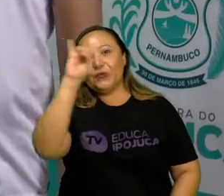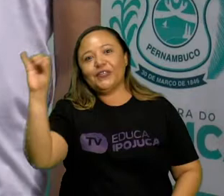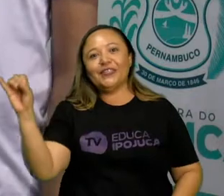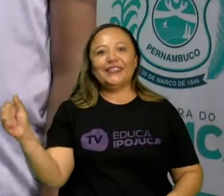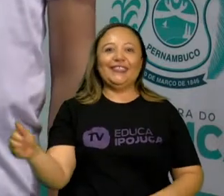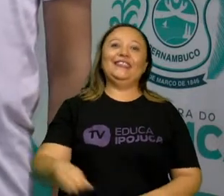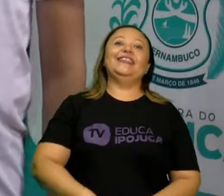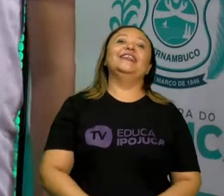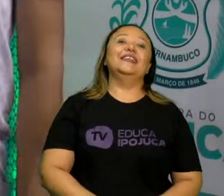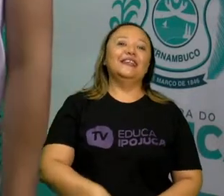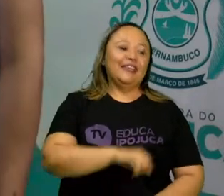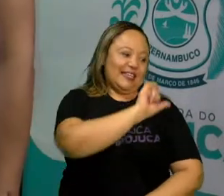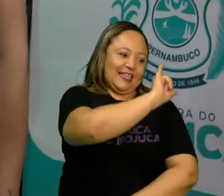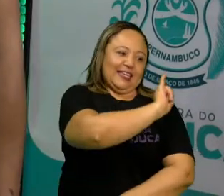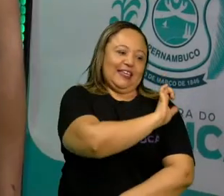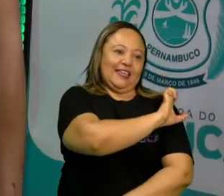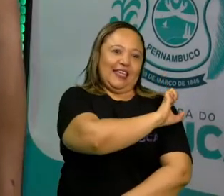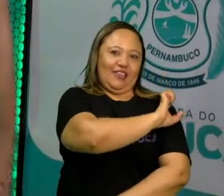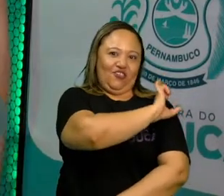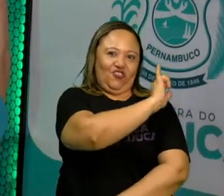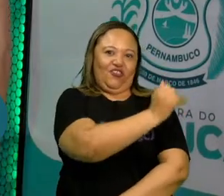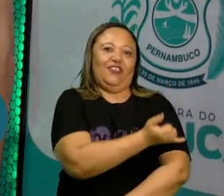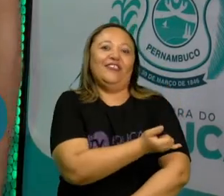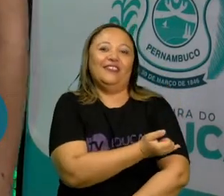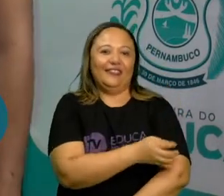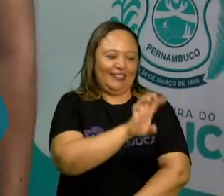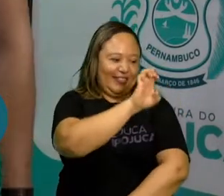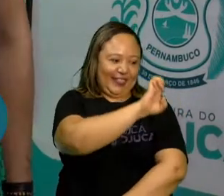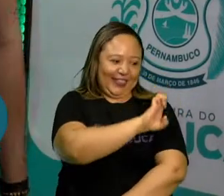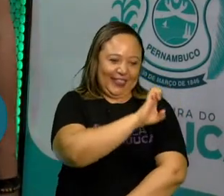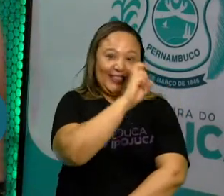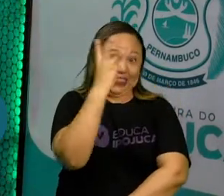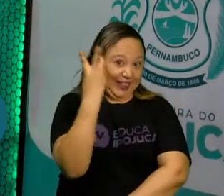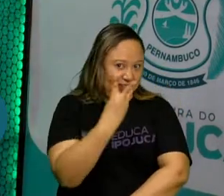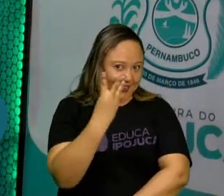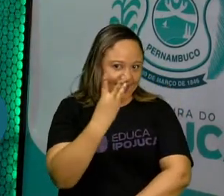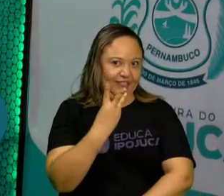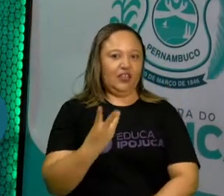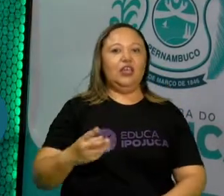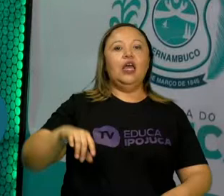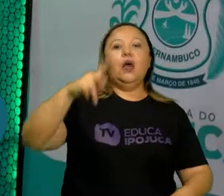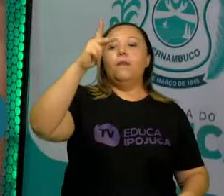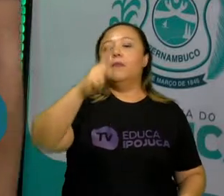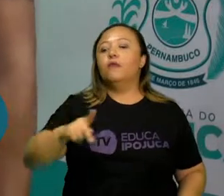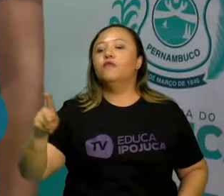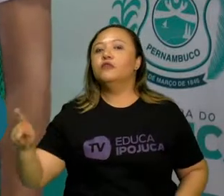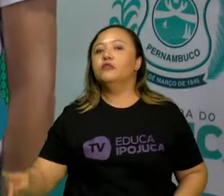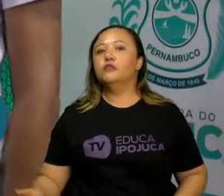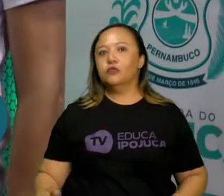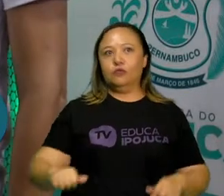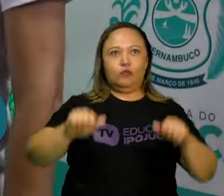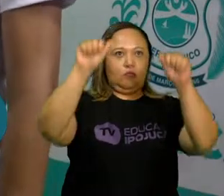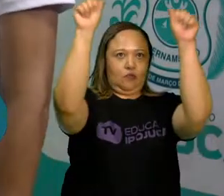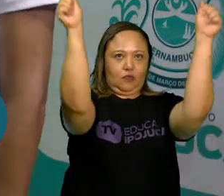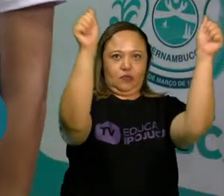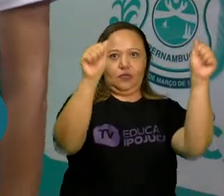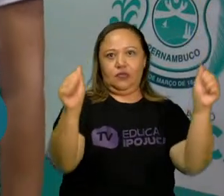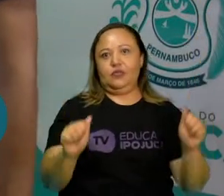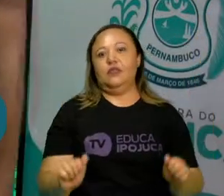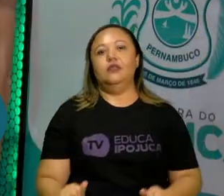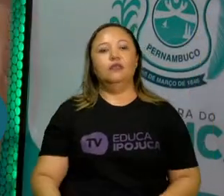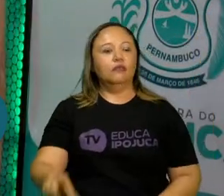Olá, EJA 3, tudo bom com vocês? Professor Sandro Guerra, mais uma aula de artes pela TV Ipojuca,